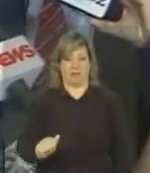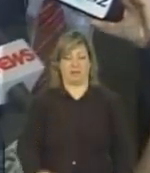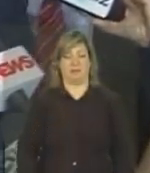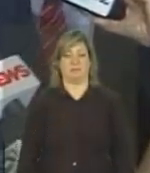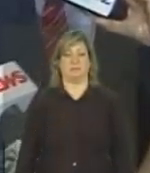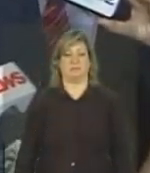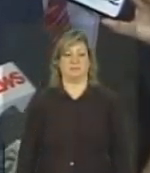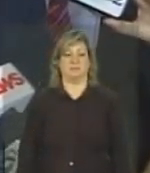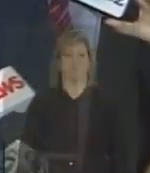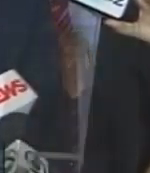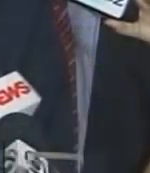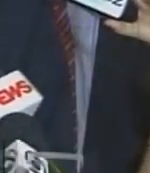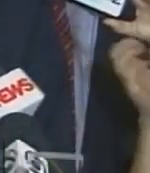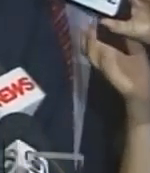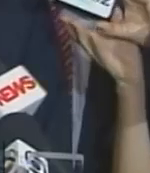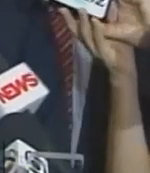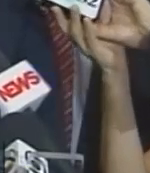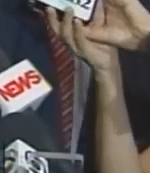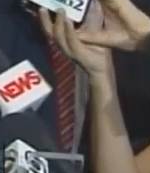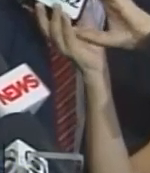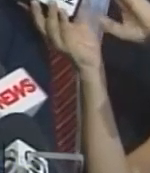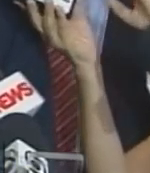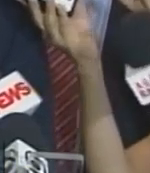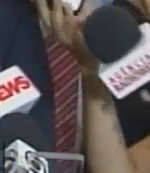da internação?